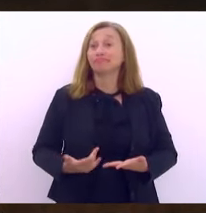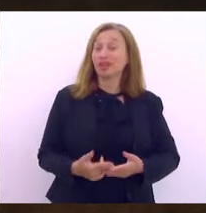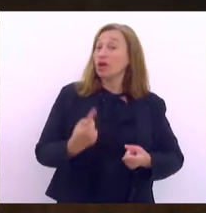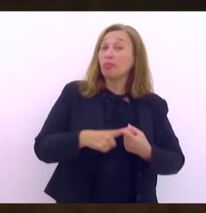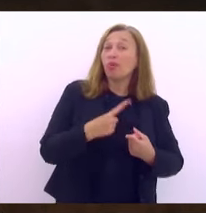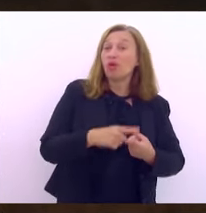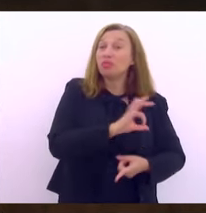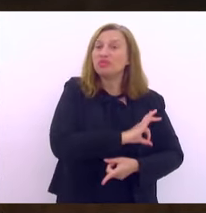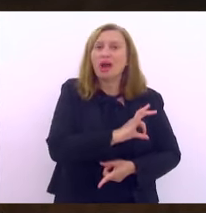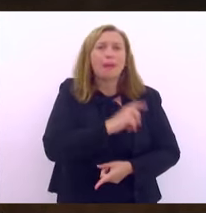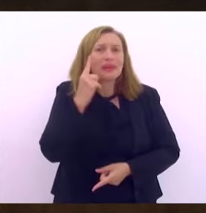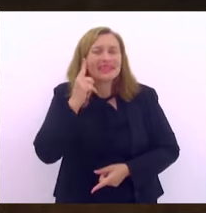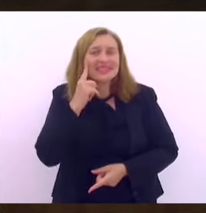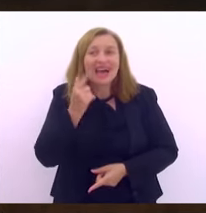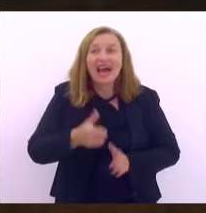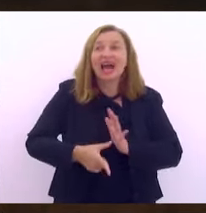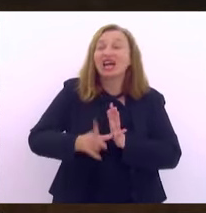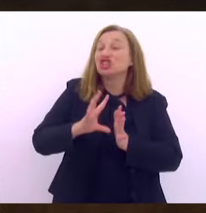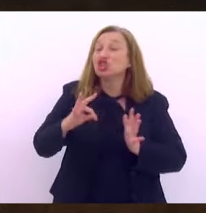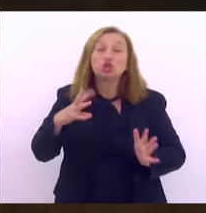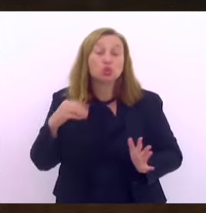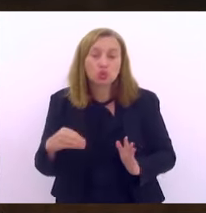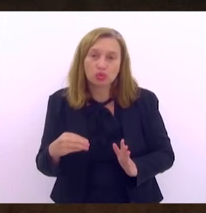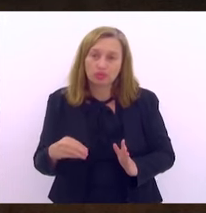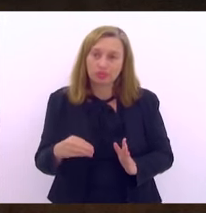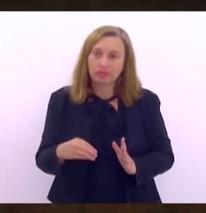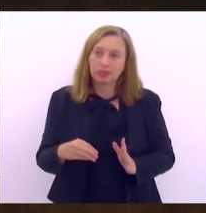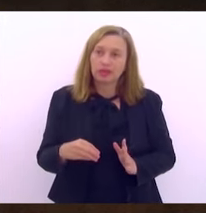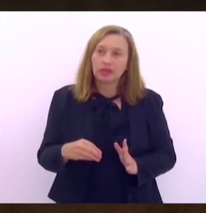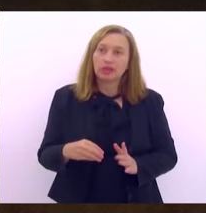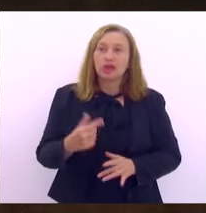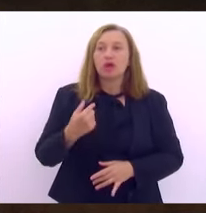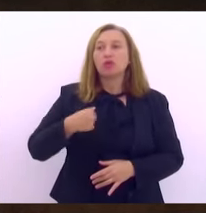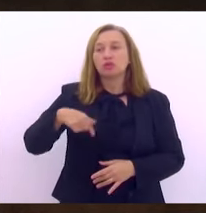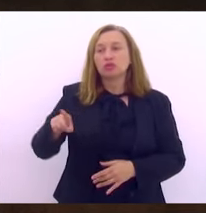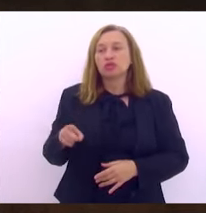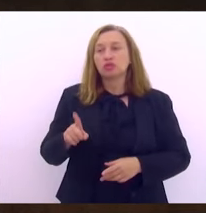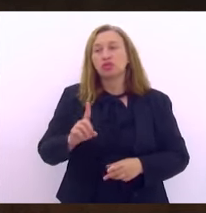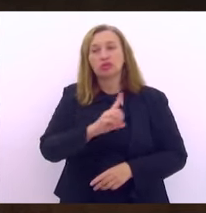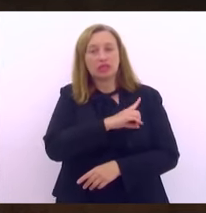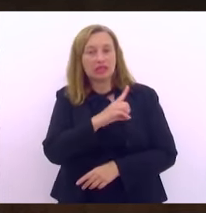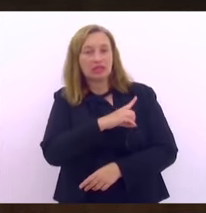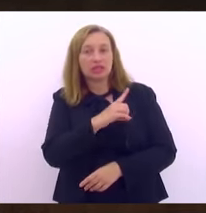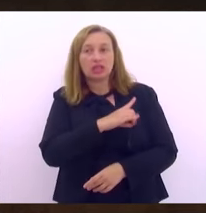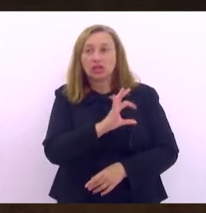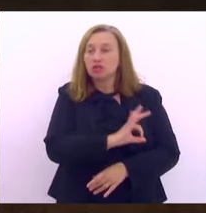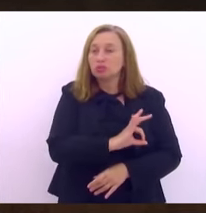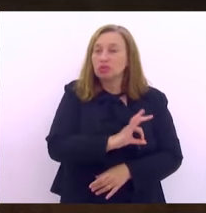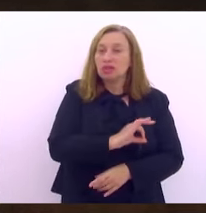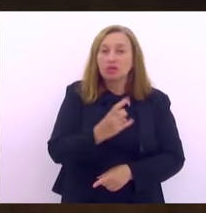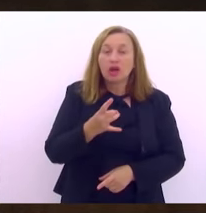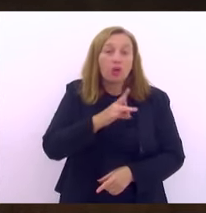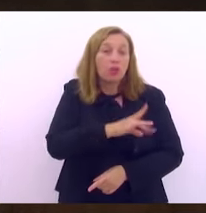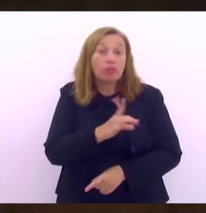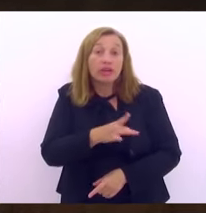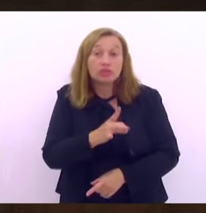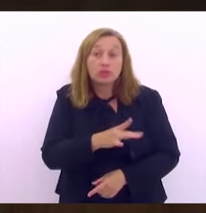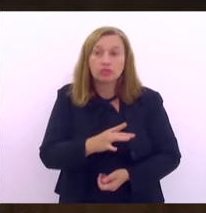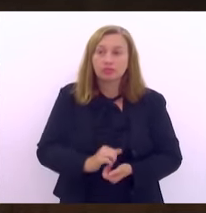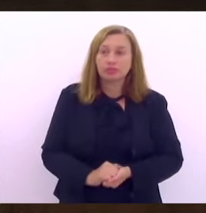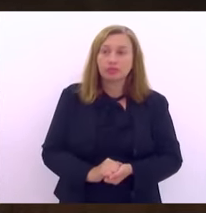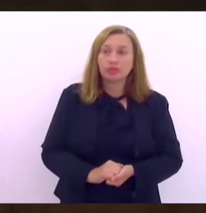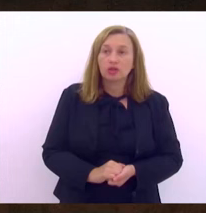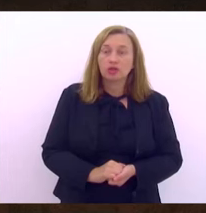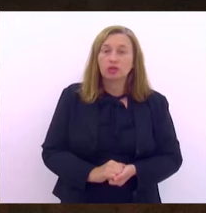o policial vai pensar 10 vezes antes de qualquer outra coisa. Eu estava um dia desse na delegacia e os policiais estavam com receio do